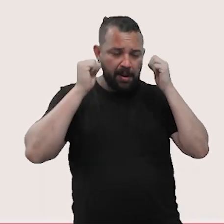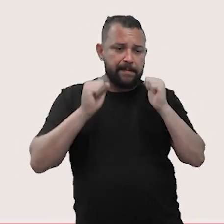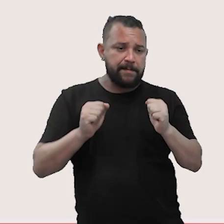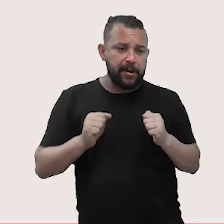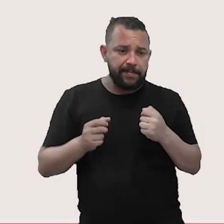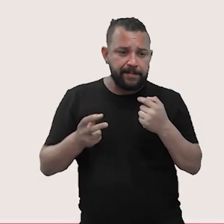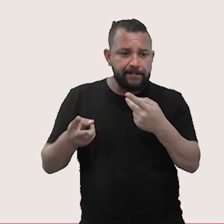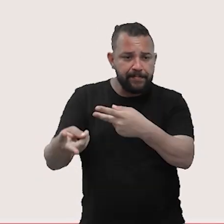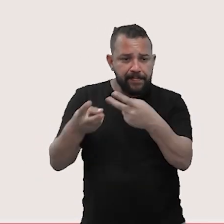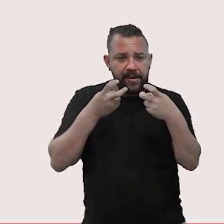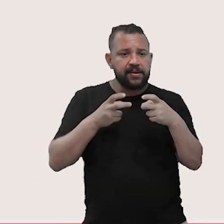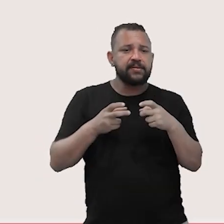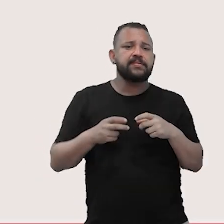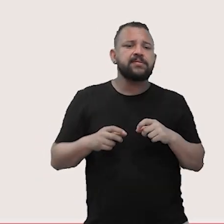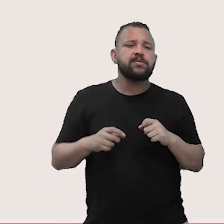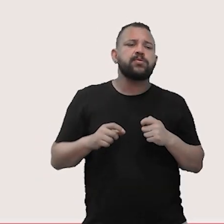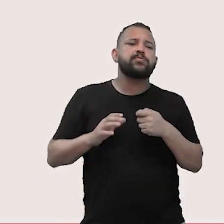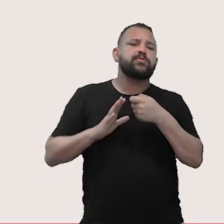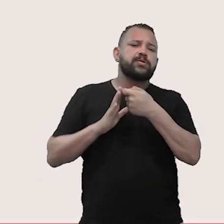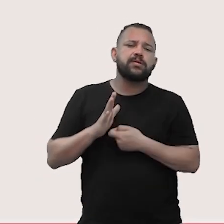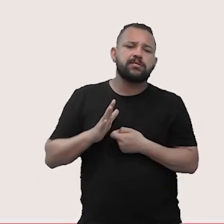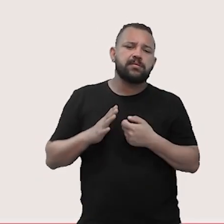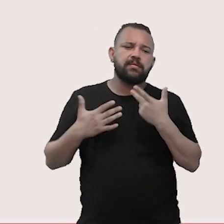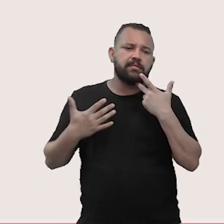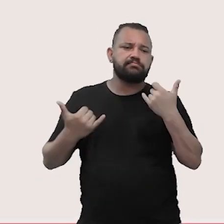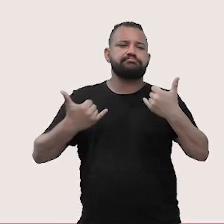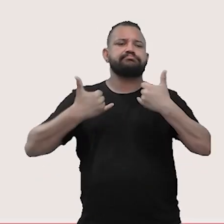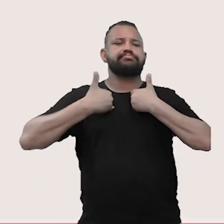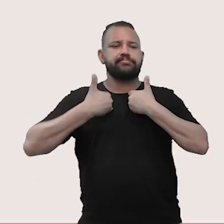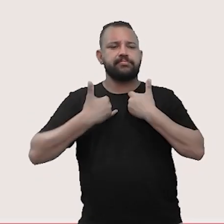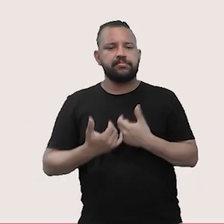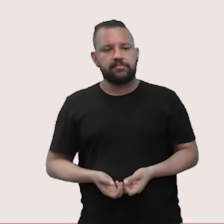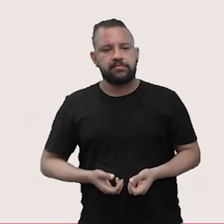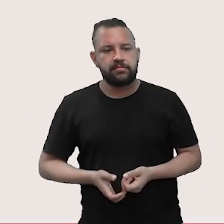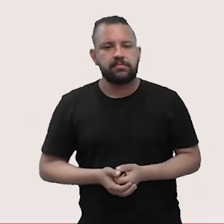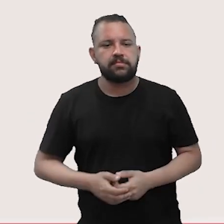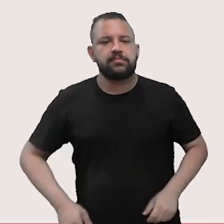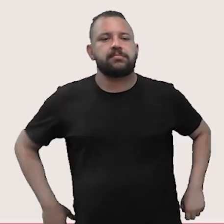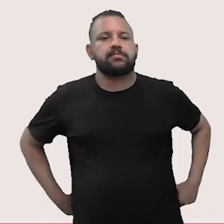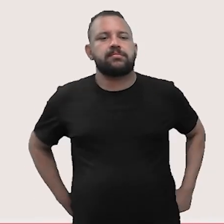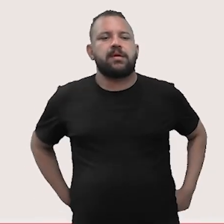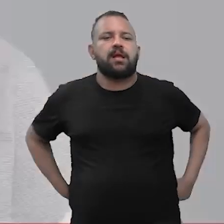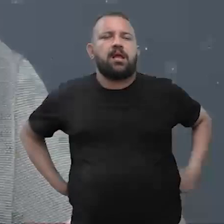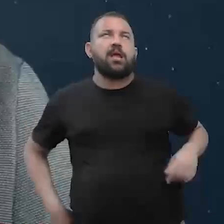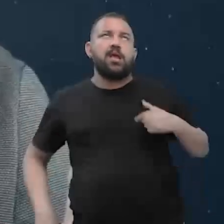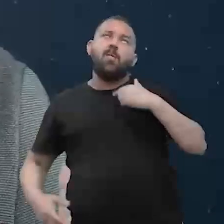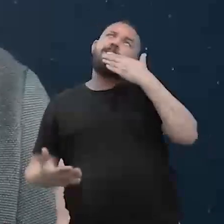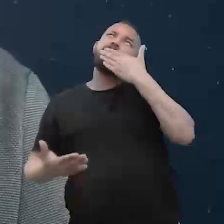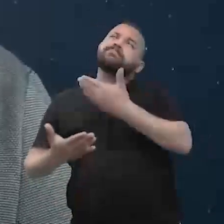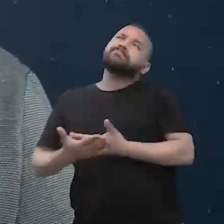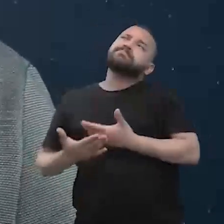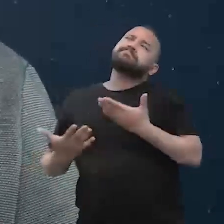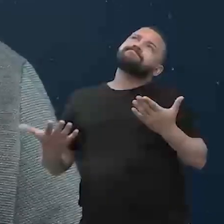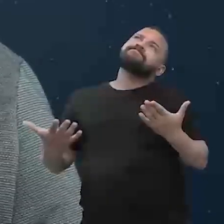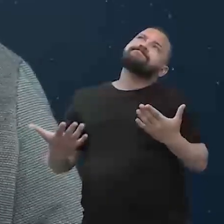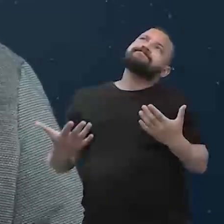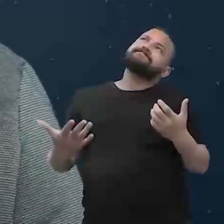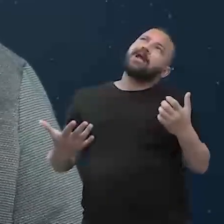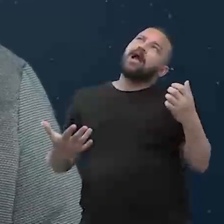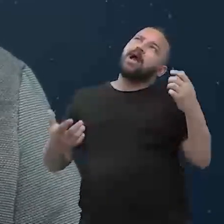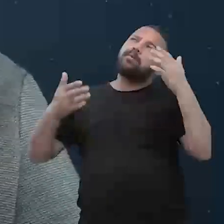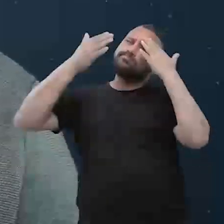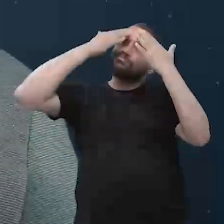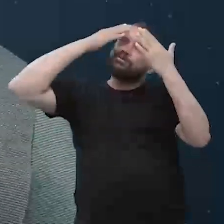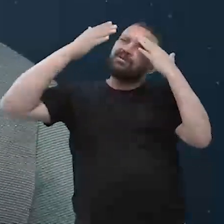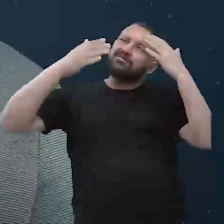o que o texto está me dizendo. Não é? Ah, mas eu acredito que ela ficou psicologicamente afetada